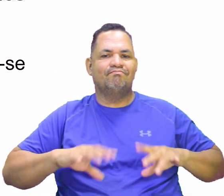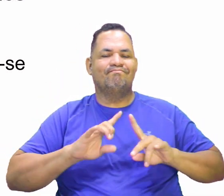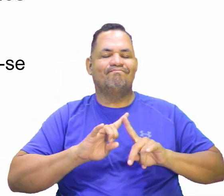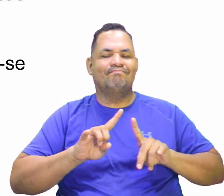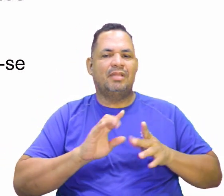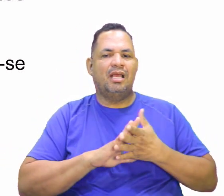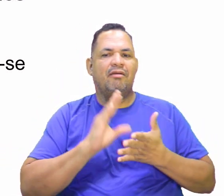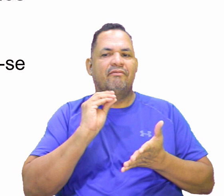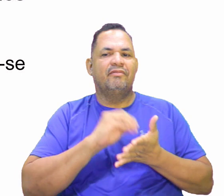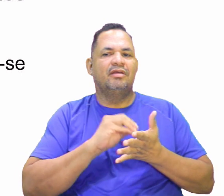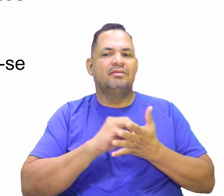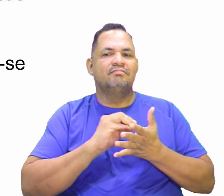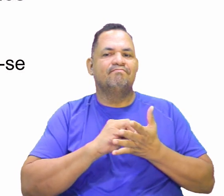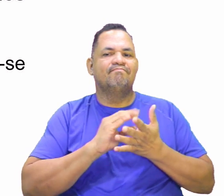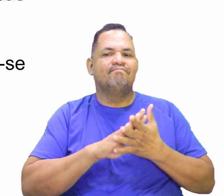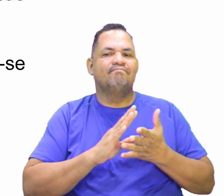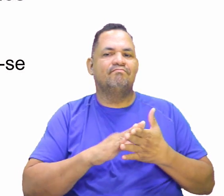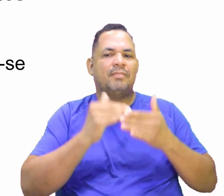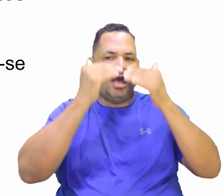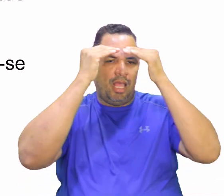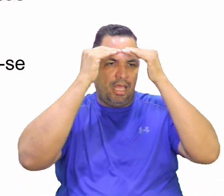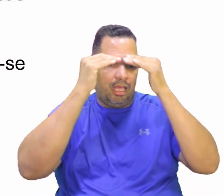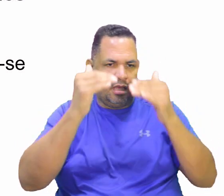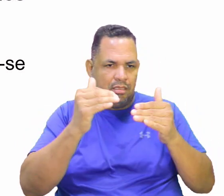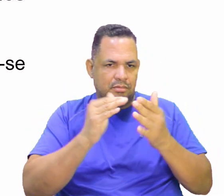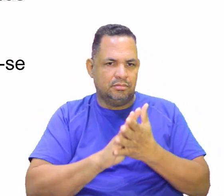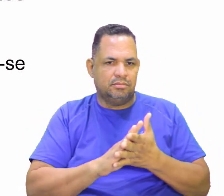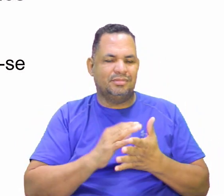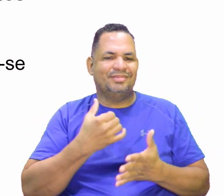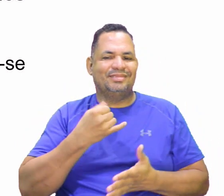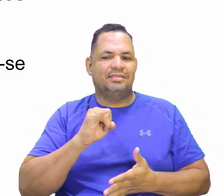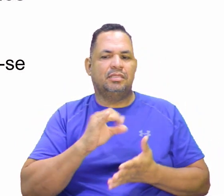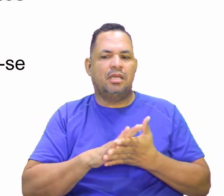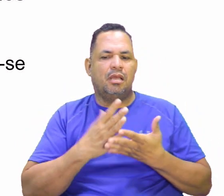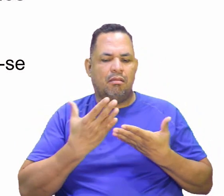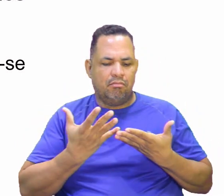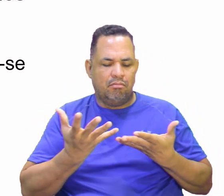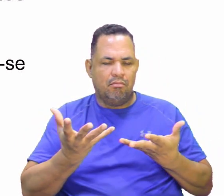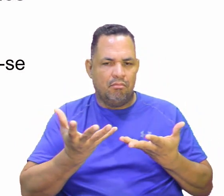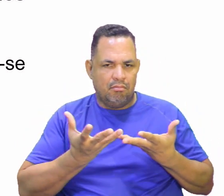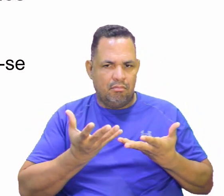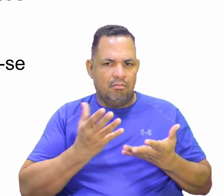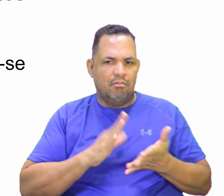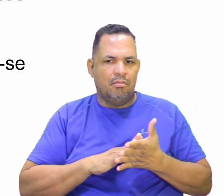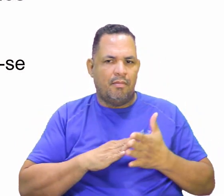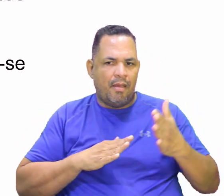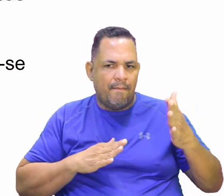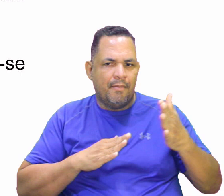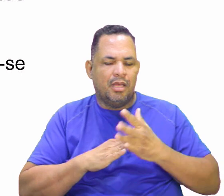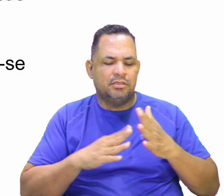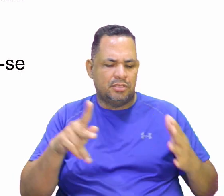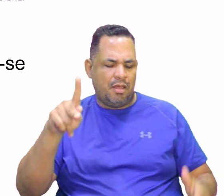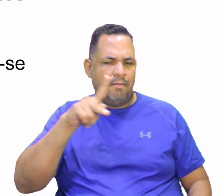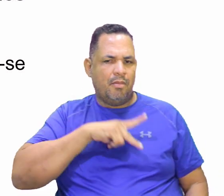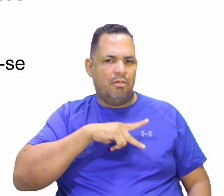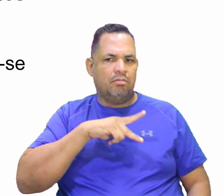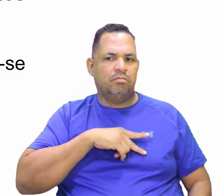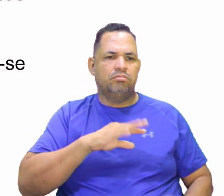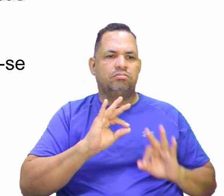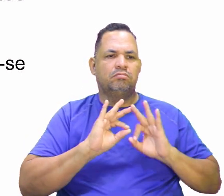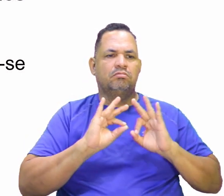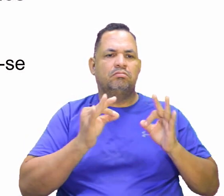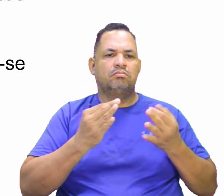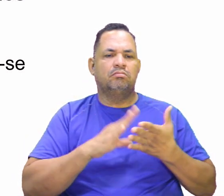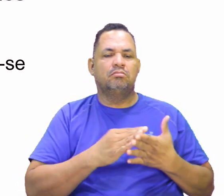mesmo. Se você quer o melhor das pessoas, dê o máximo de si, já que a vida lhe deu tanto.